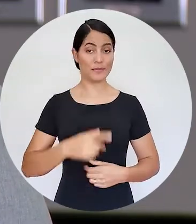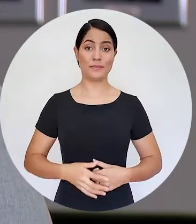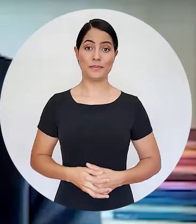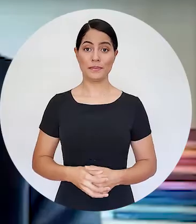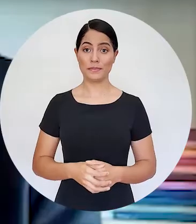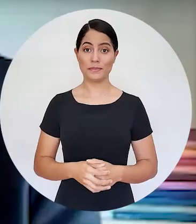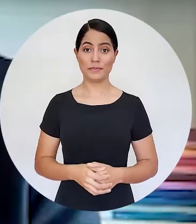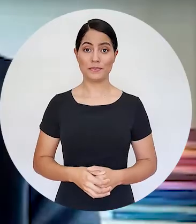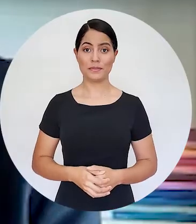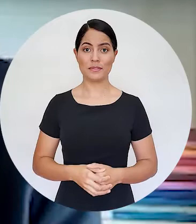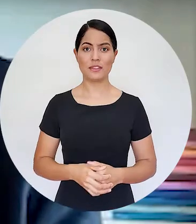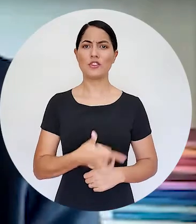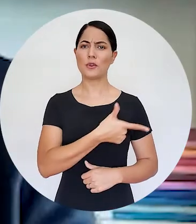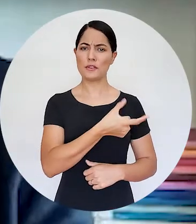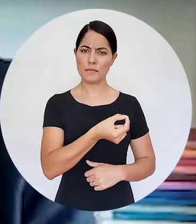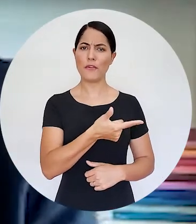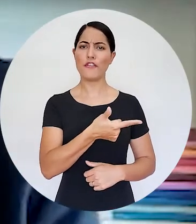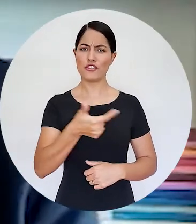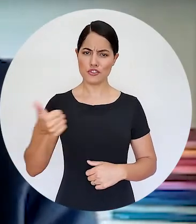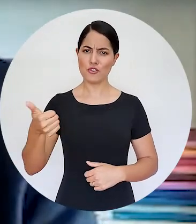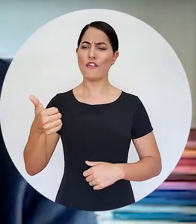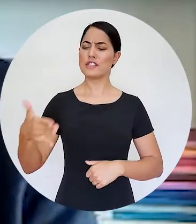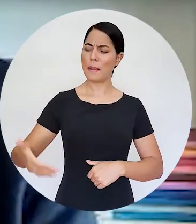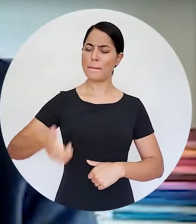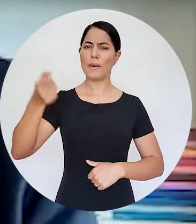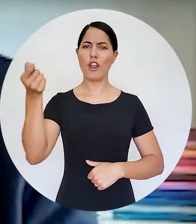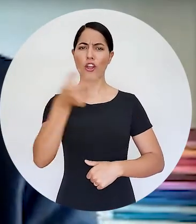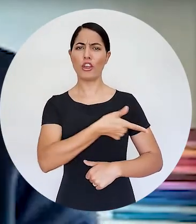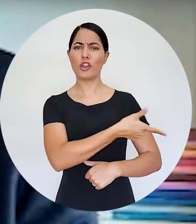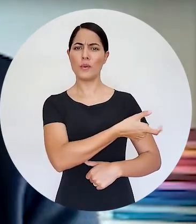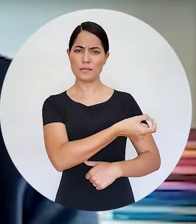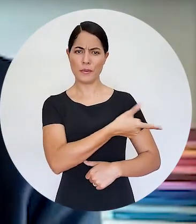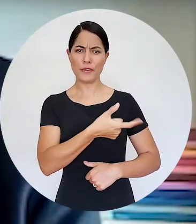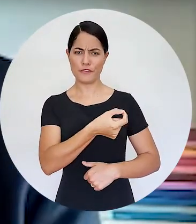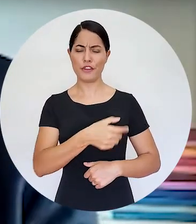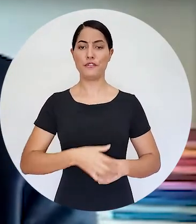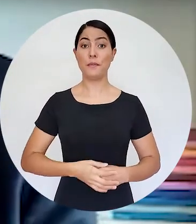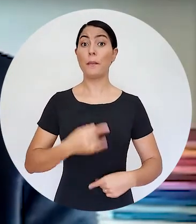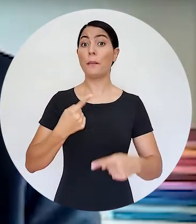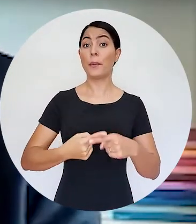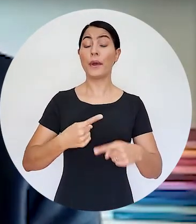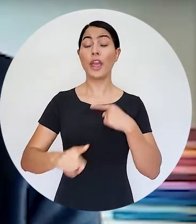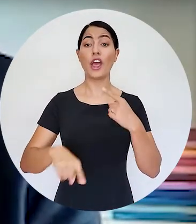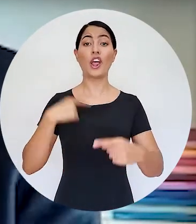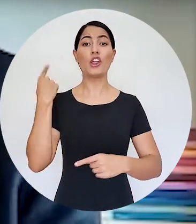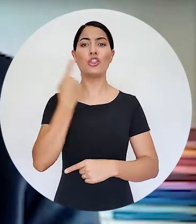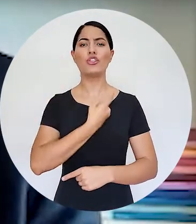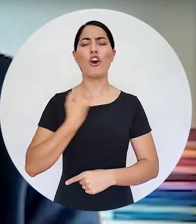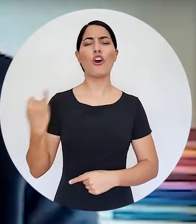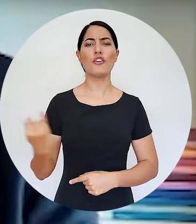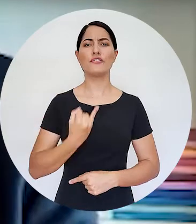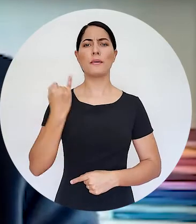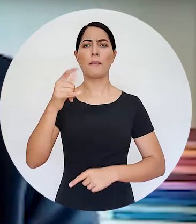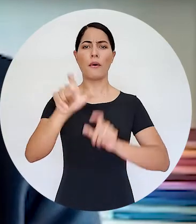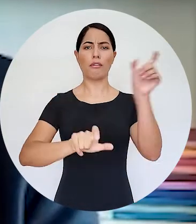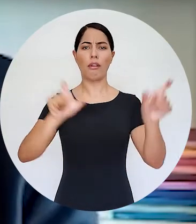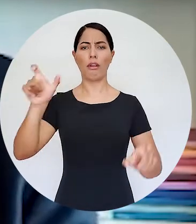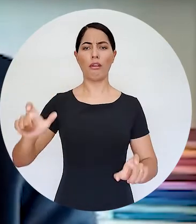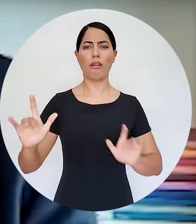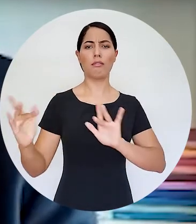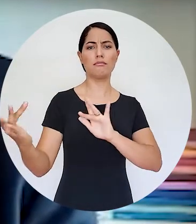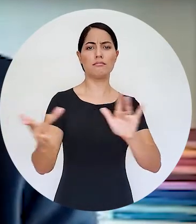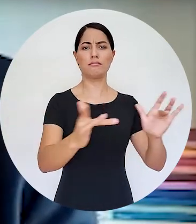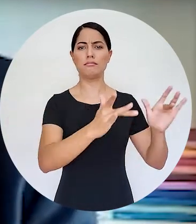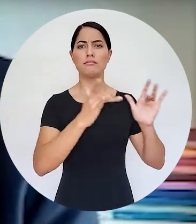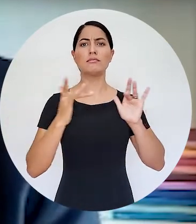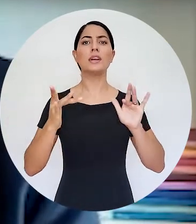Santa Cruz vai ser com certeza uma negado de 2020 vamos poder retomar o contato presencial quando